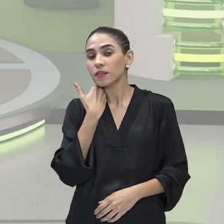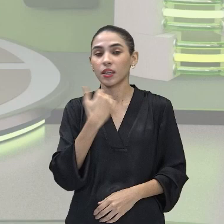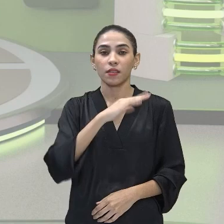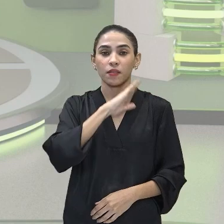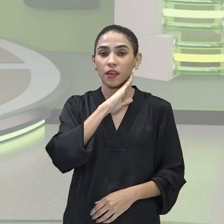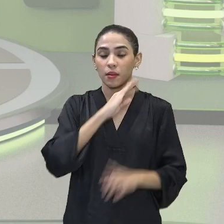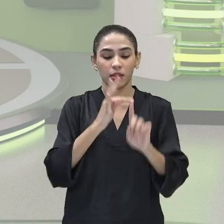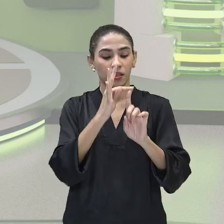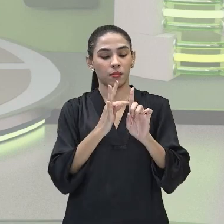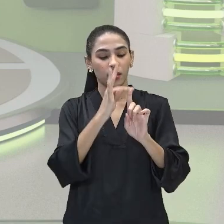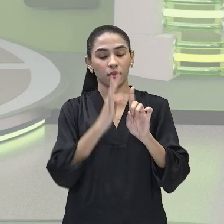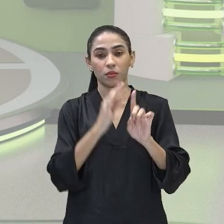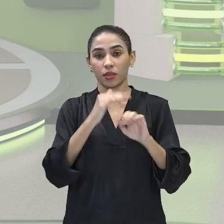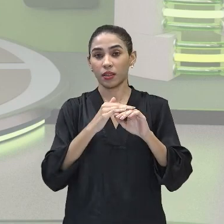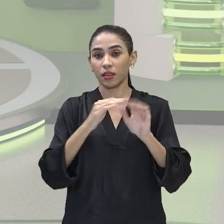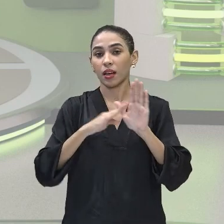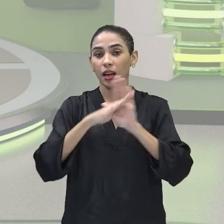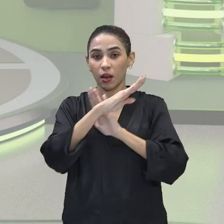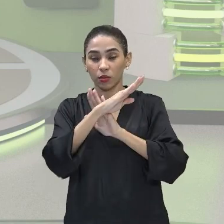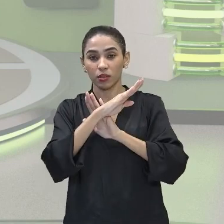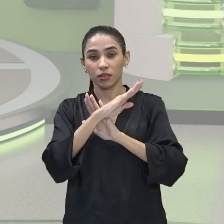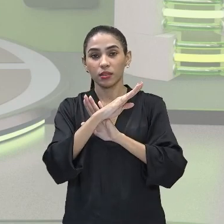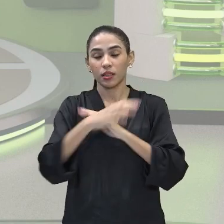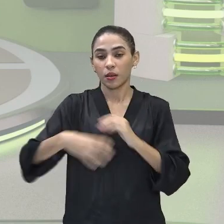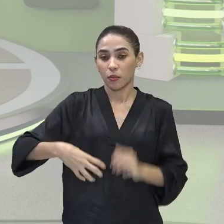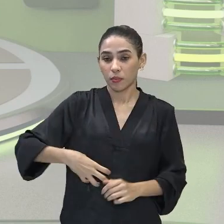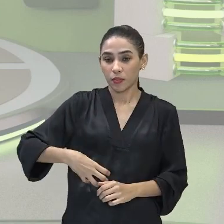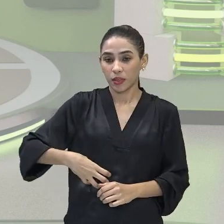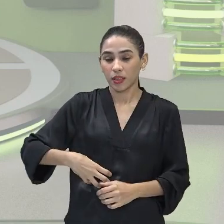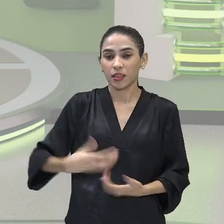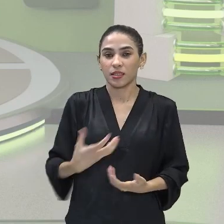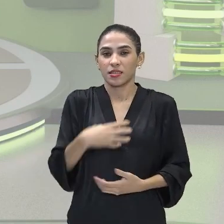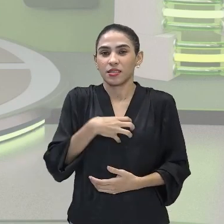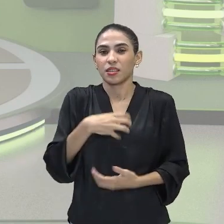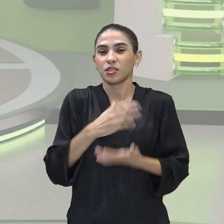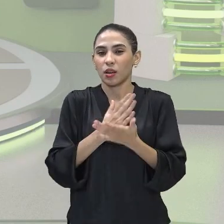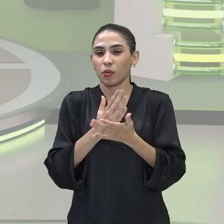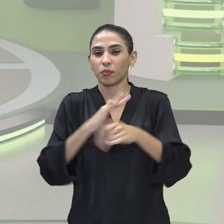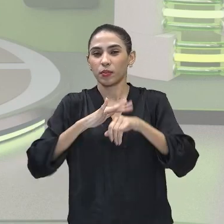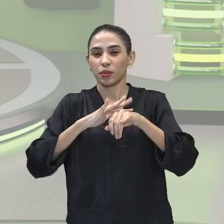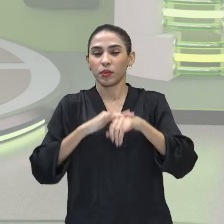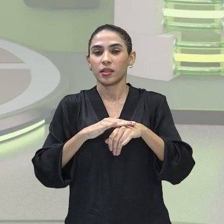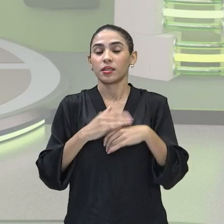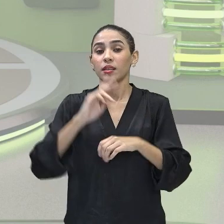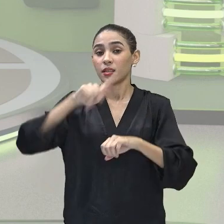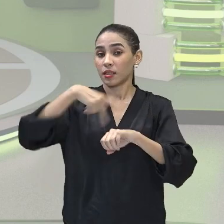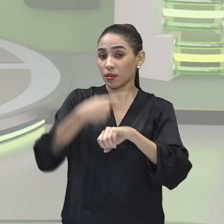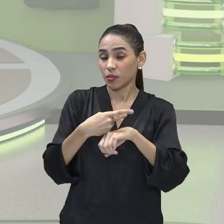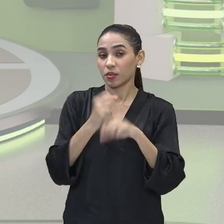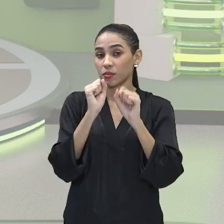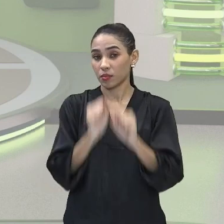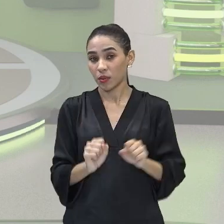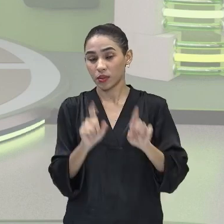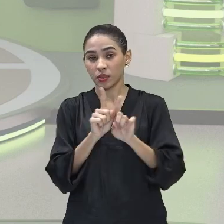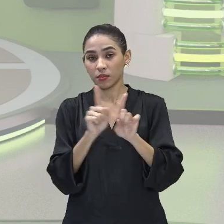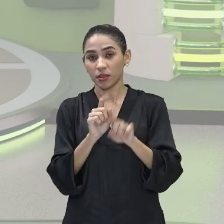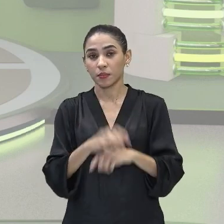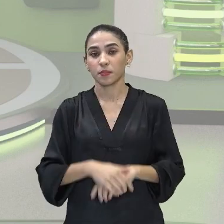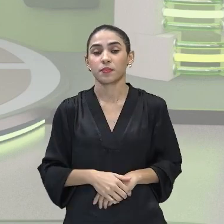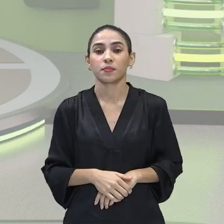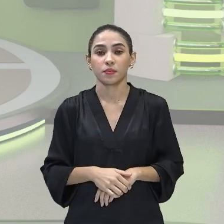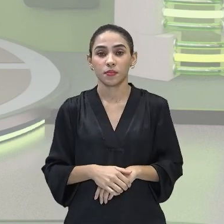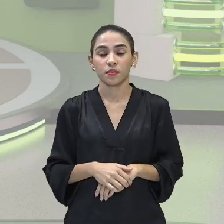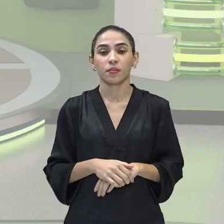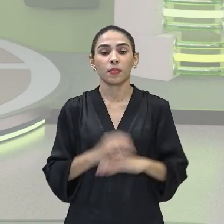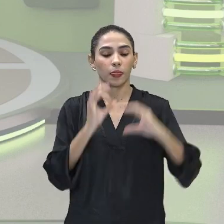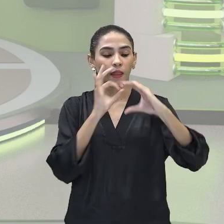vai começar a se proliferar naquele órgão e a pessoa começa a sentir alguns sintomas, né? Depois ele pode ir também para as